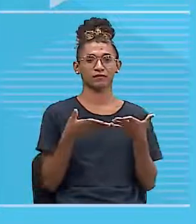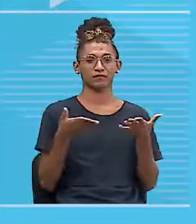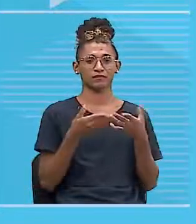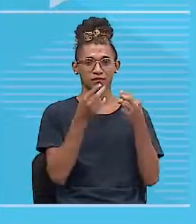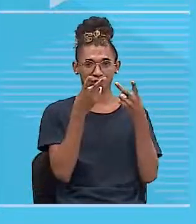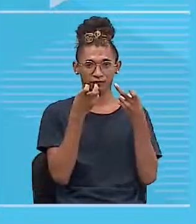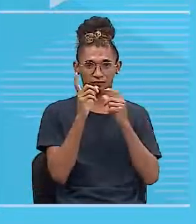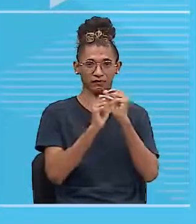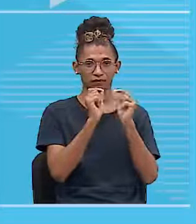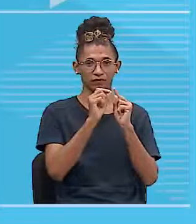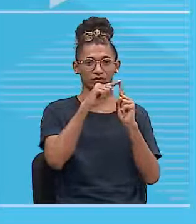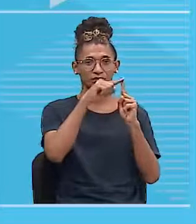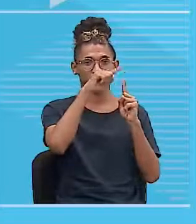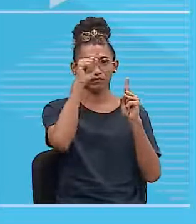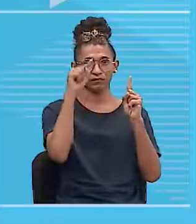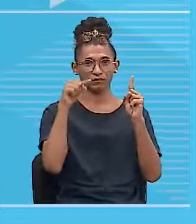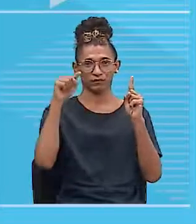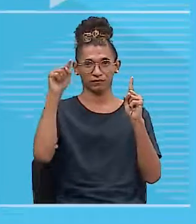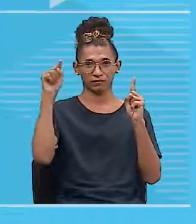olha para a linha bebê bebê